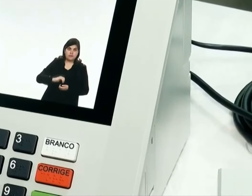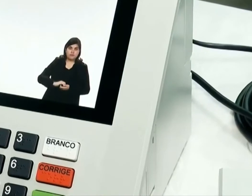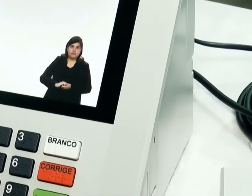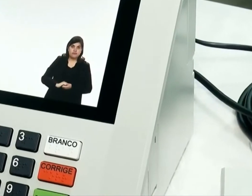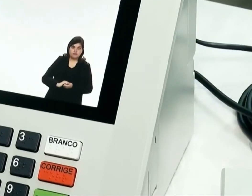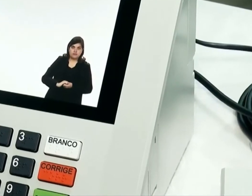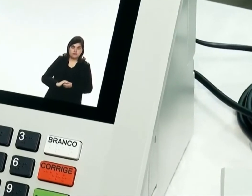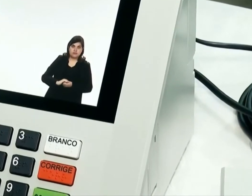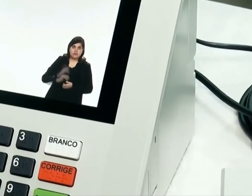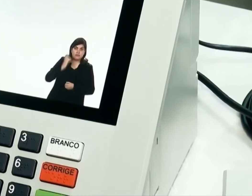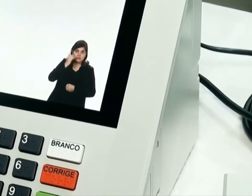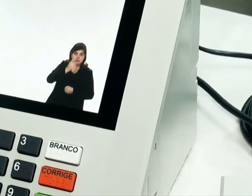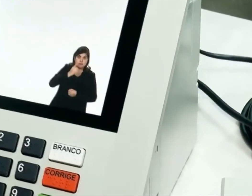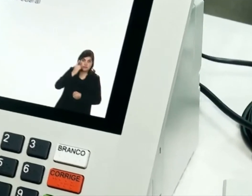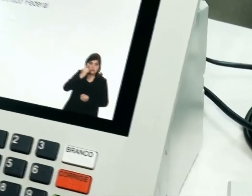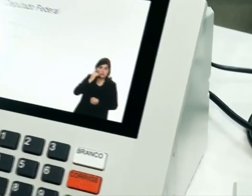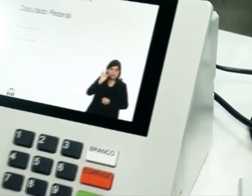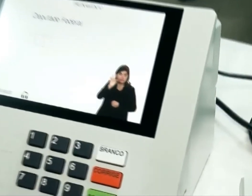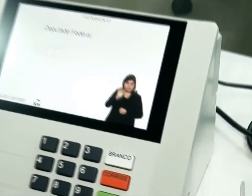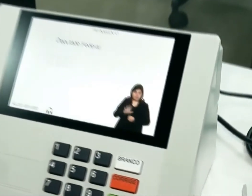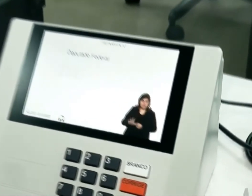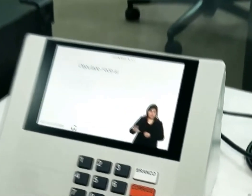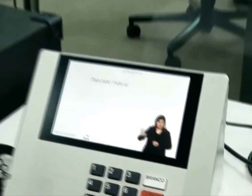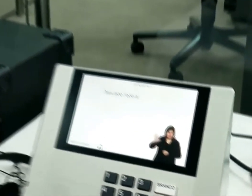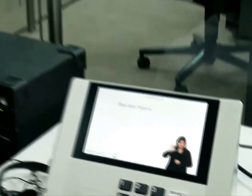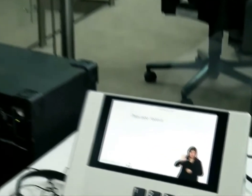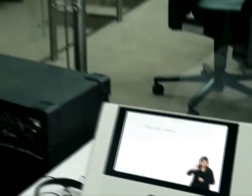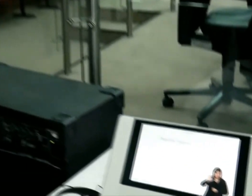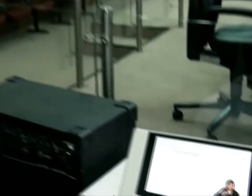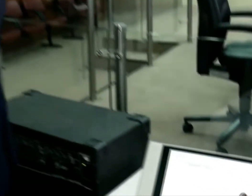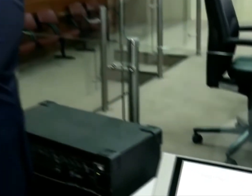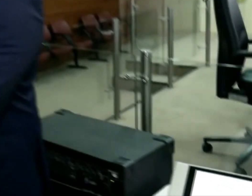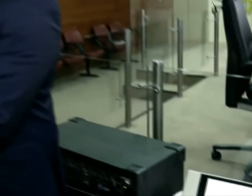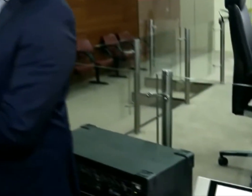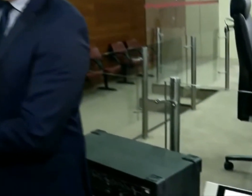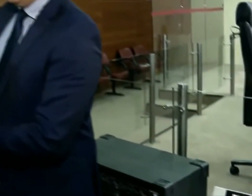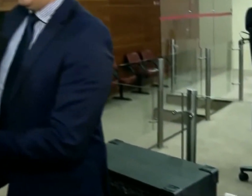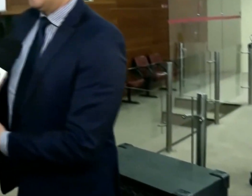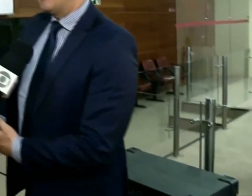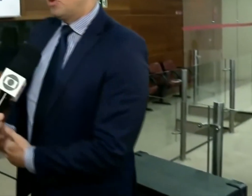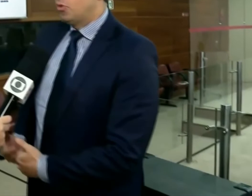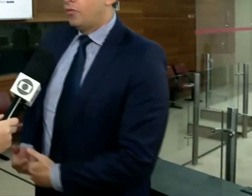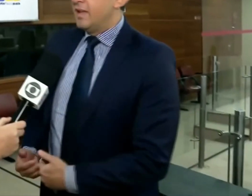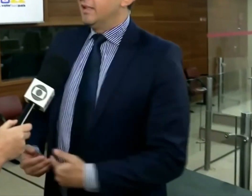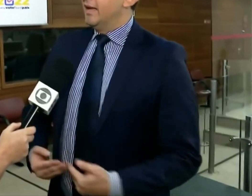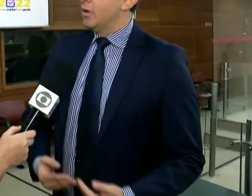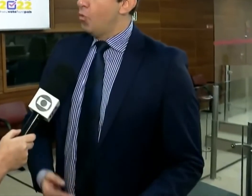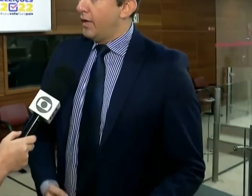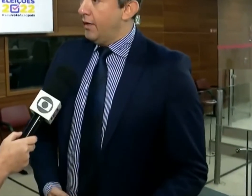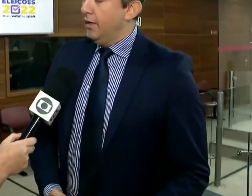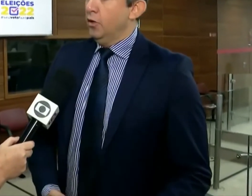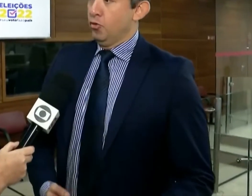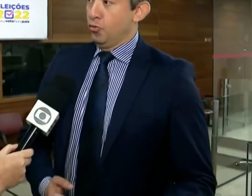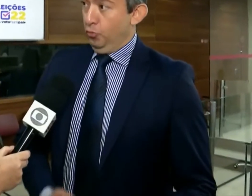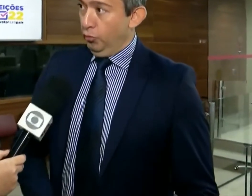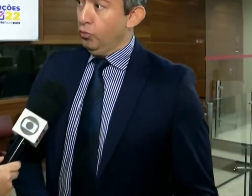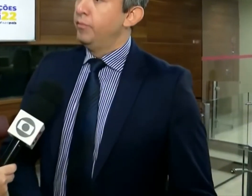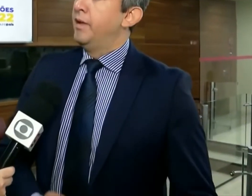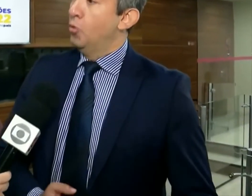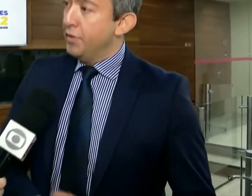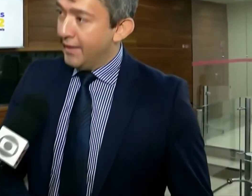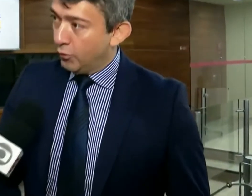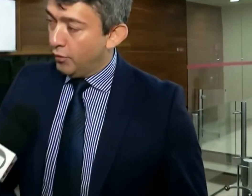ele tá com uma pessoa do lado sua confiança e lhe informa o mesário que vai precisar de apoio essa pessoa vai entrar com ele